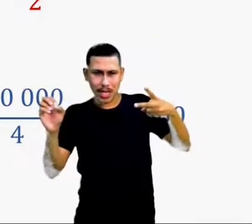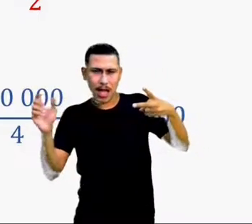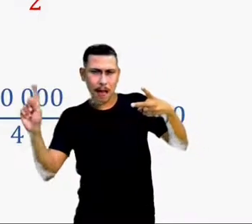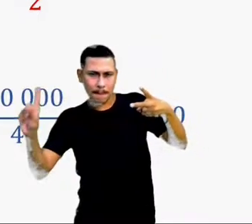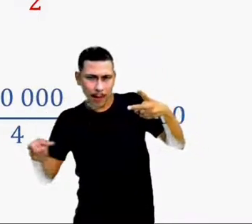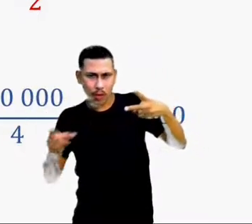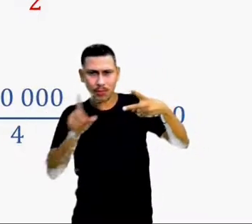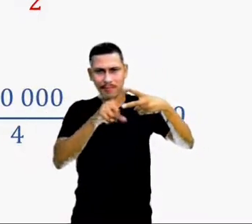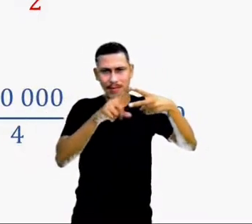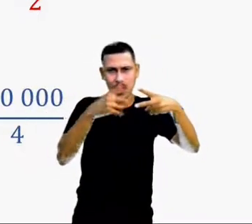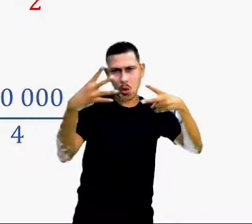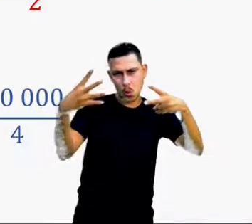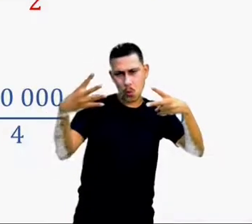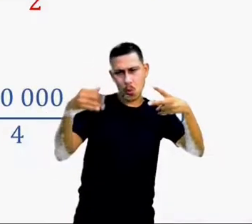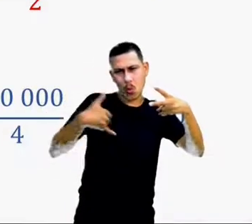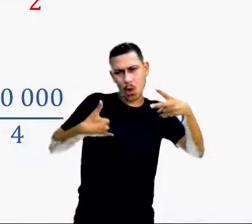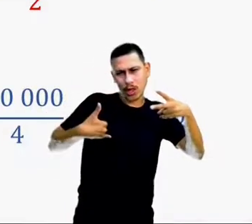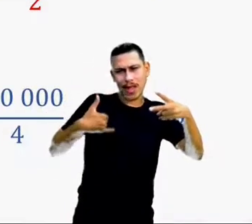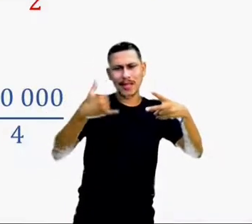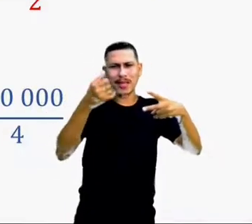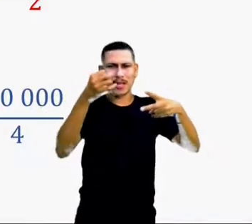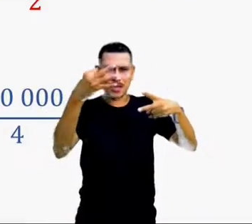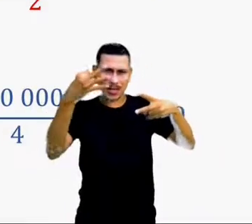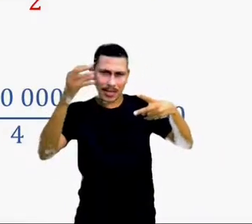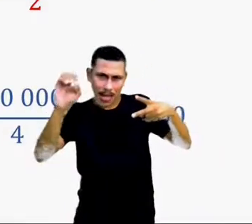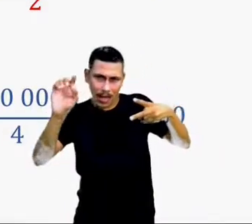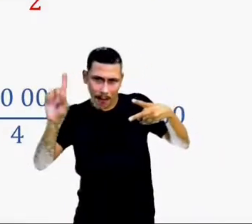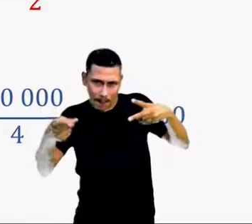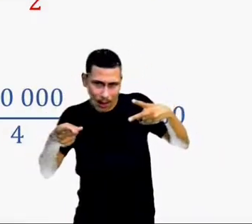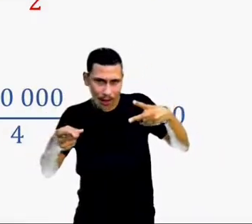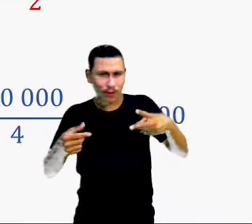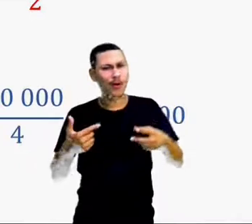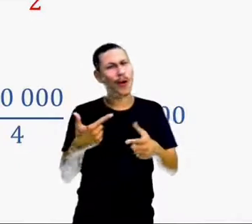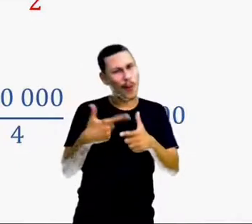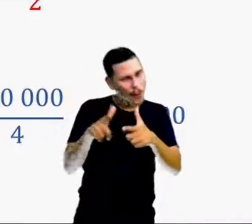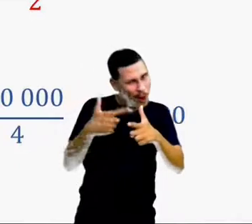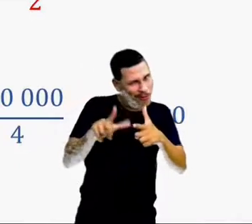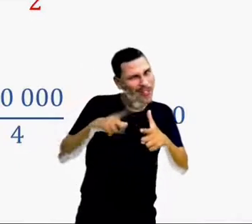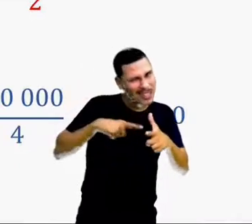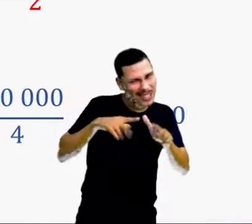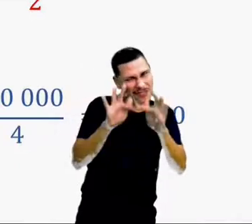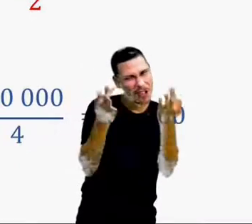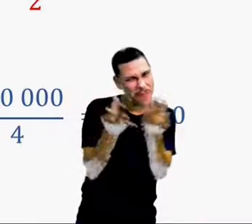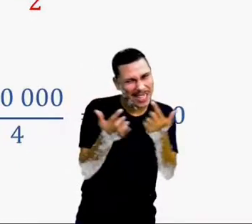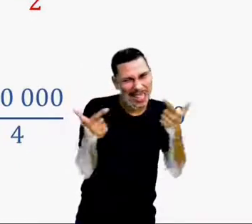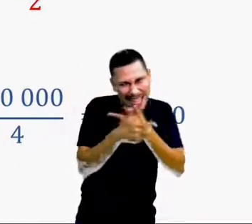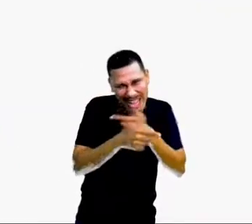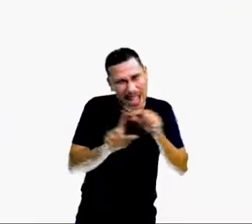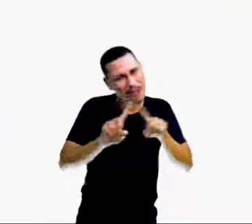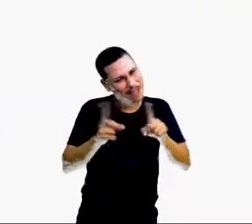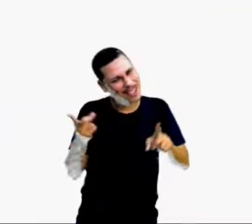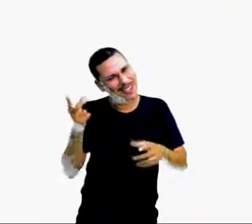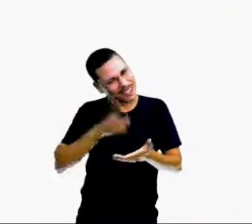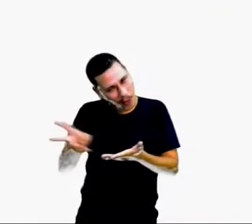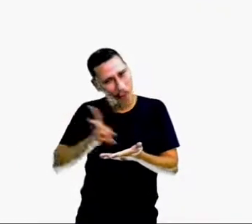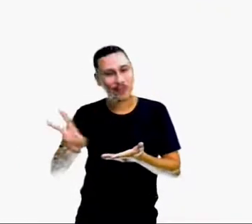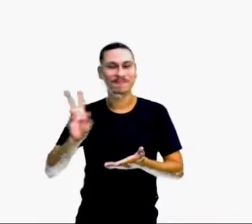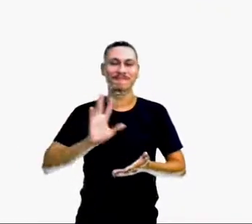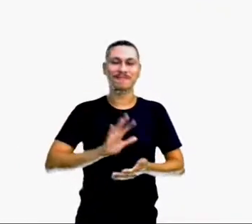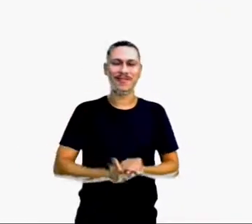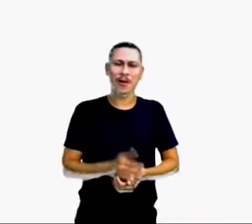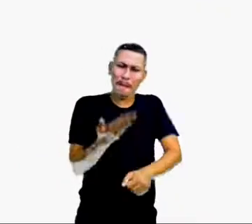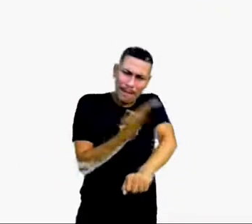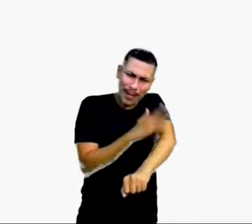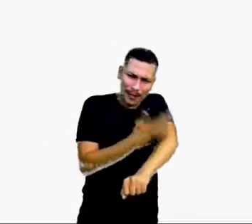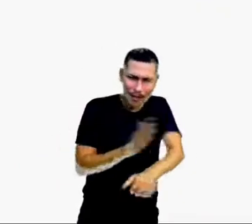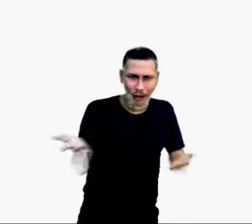Bruno, 4 anos, 30 mil. Sei que vai dar resenha aí, mas não tem nada não. Vamos ver o próximo exemplo? Vamos praticar